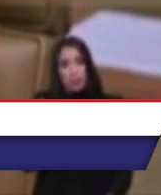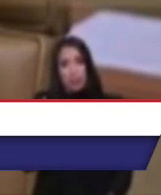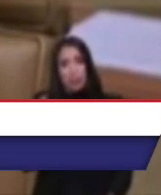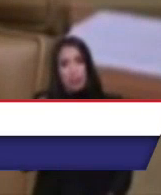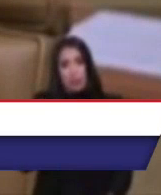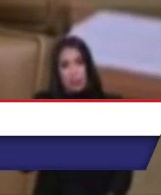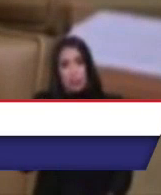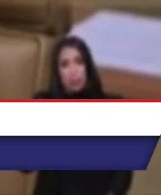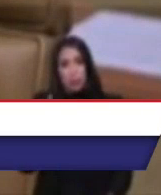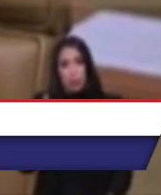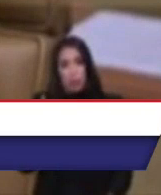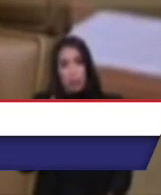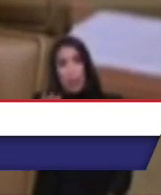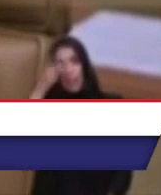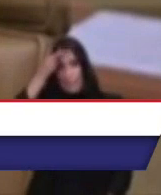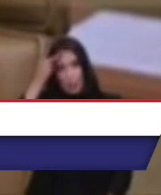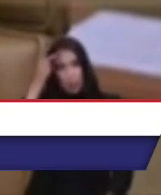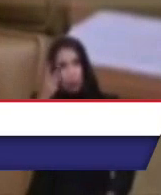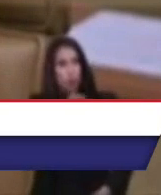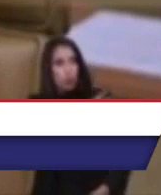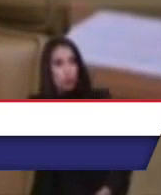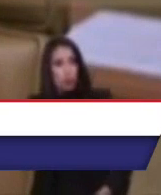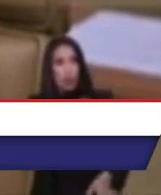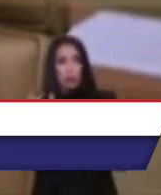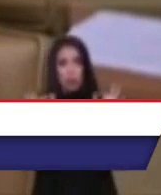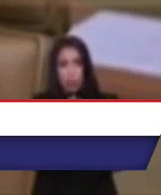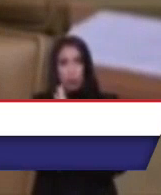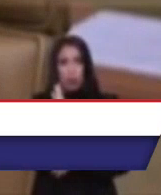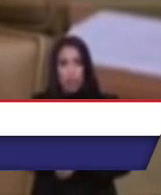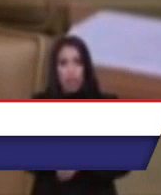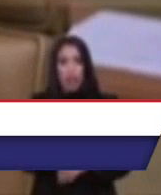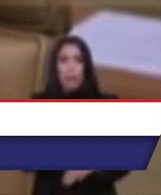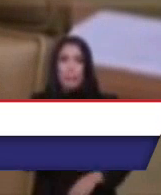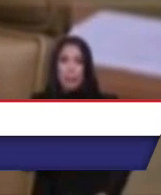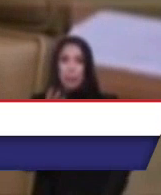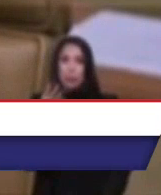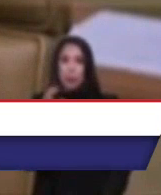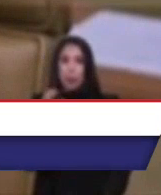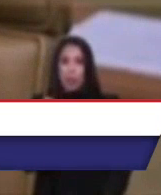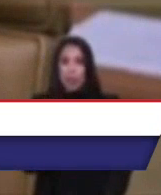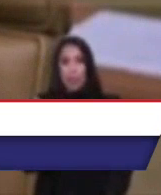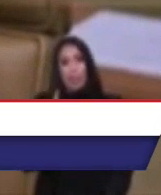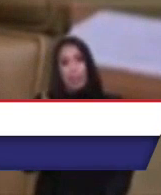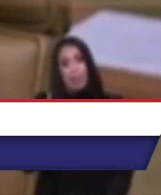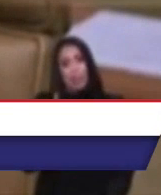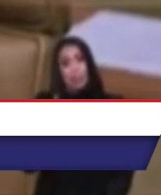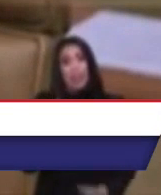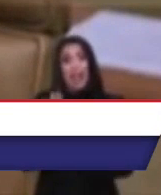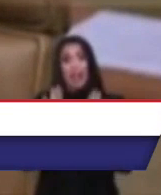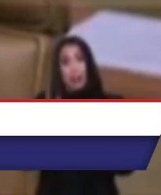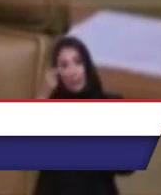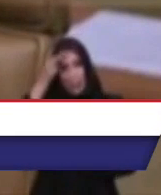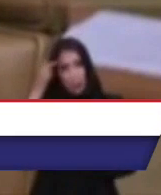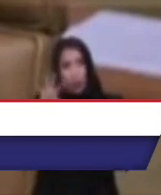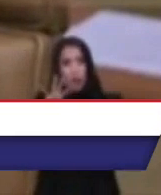aquele que tem segundo grau completo a mediana é 40 G agora os portadores